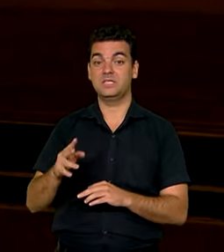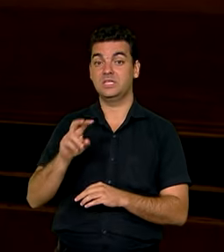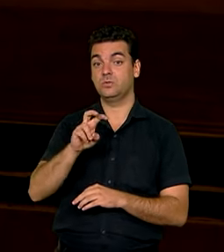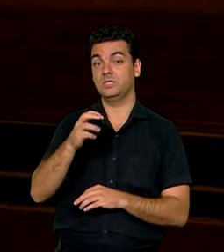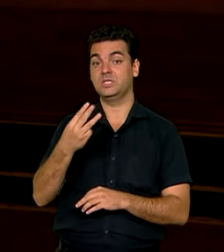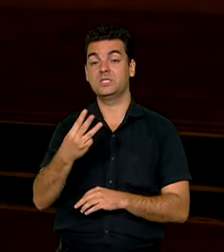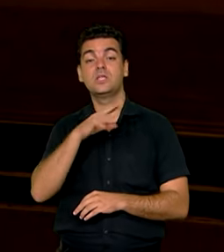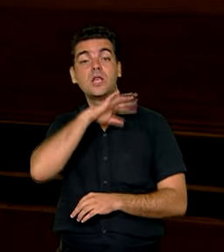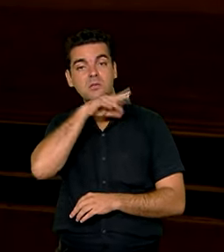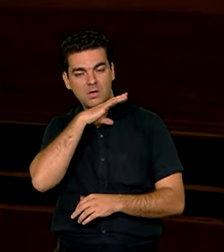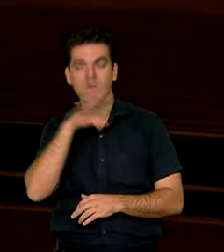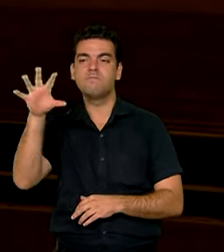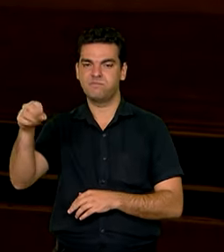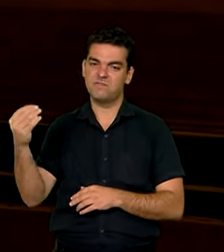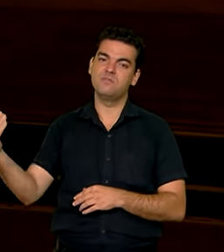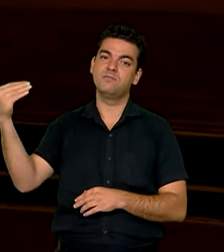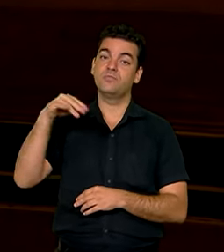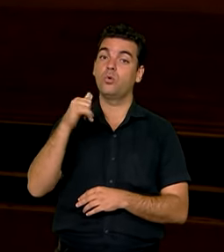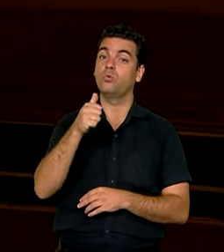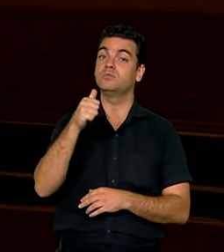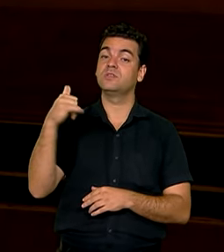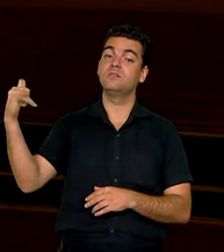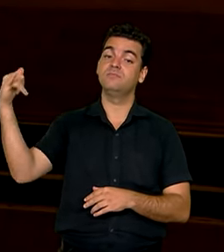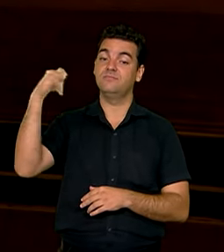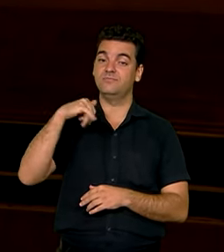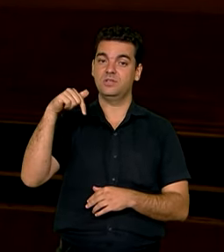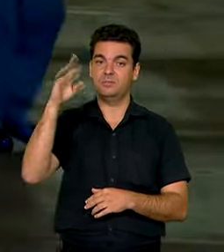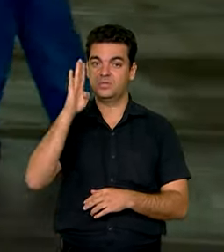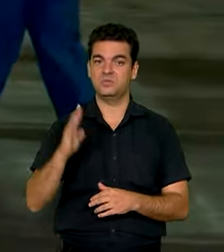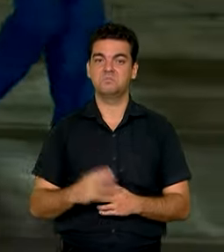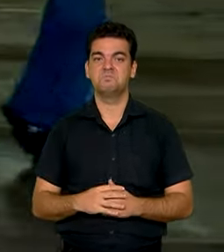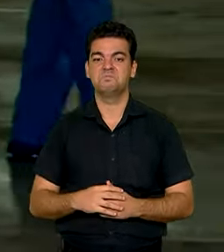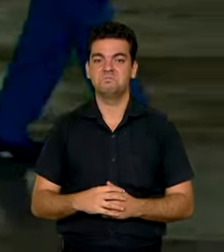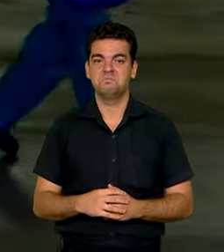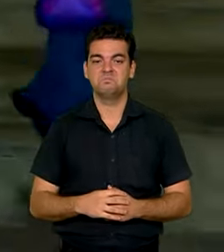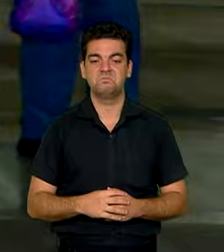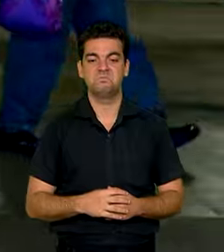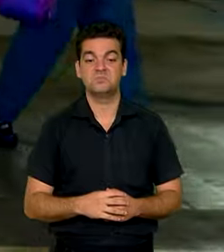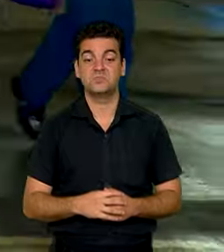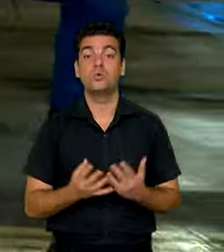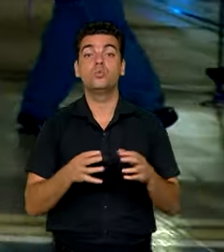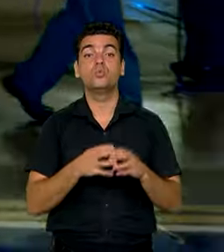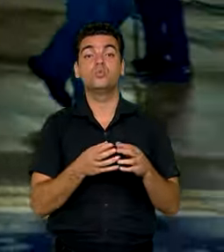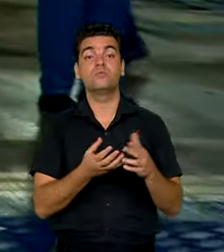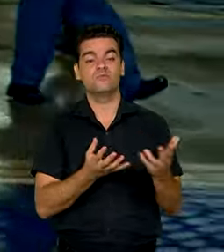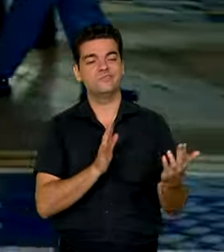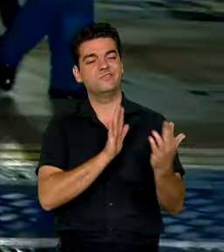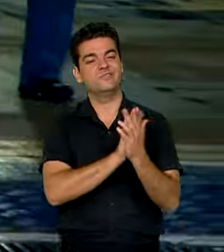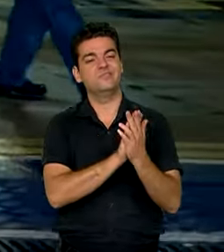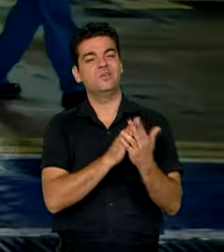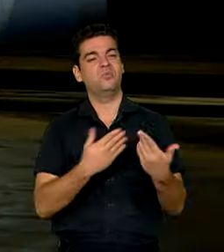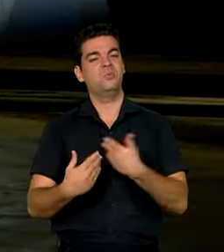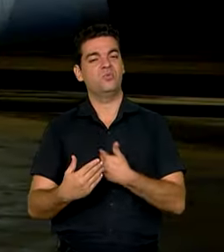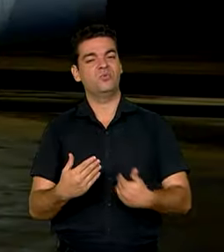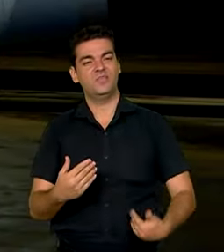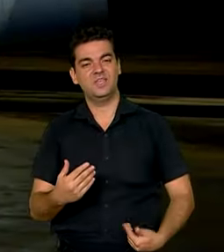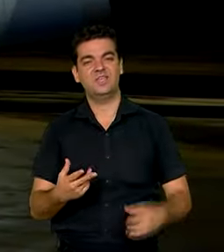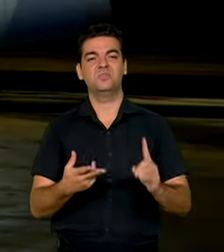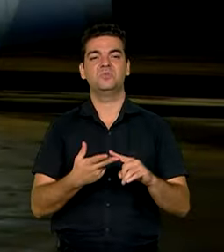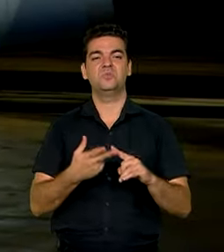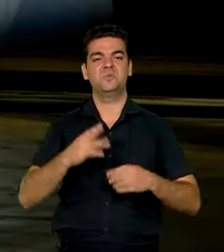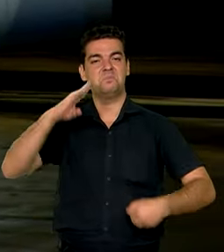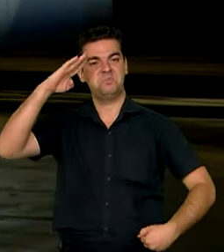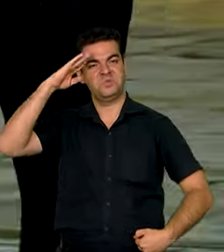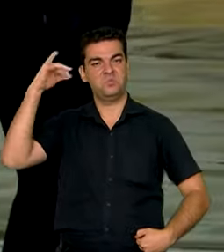animais domésticos em 11 voos da Força Aérea Brasileira. O grupo foi recebido por representantes do governo, da Força